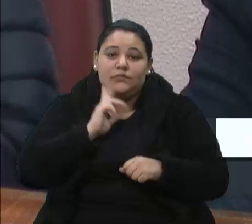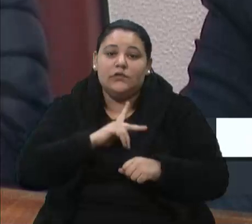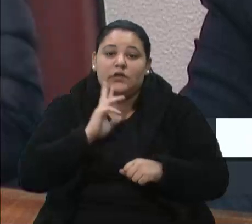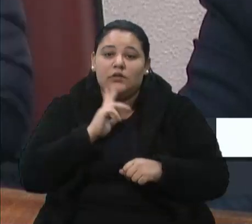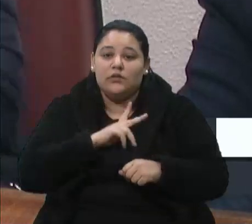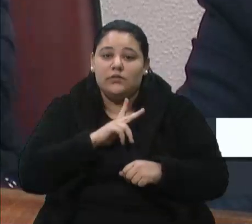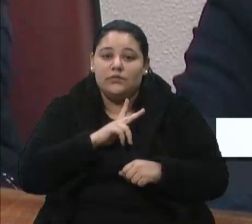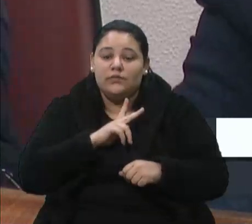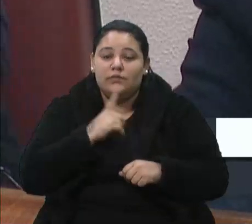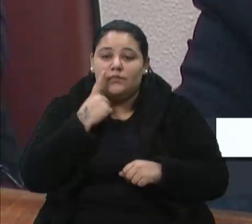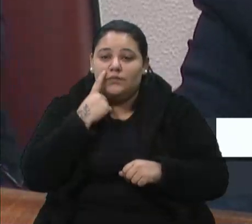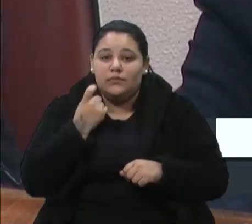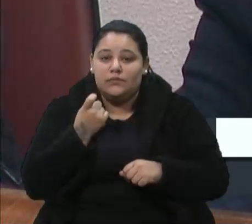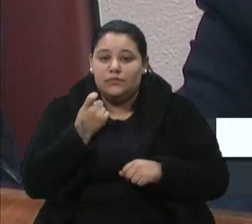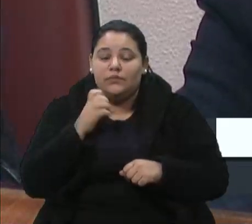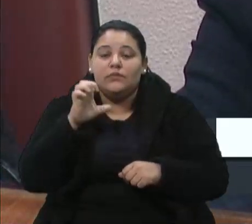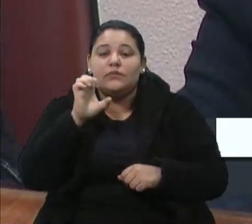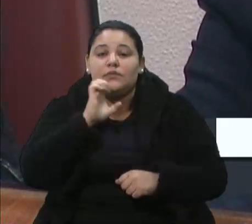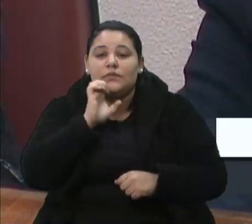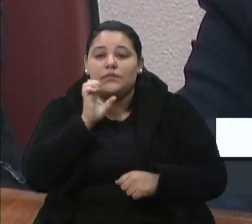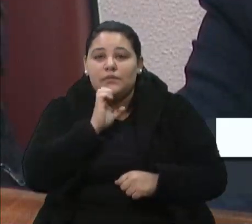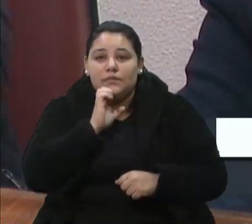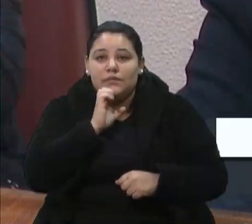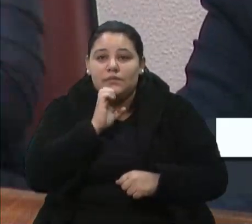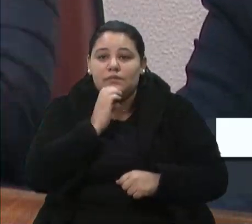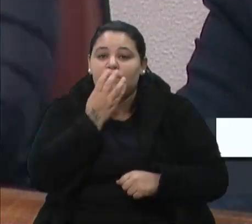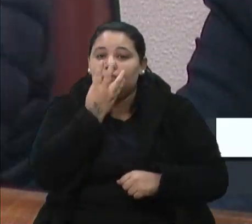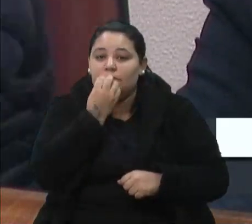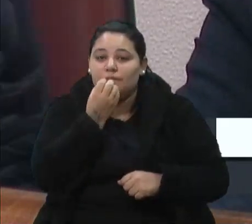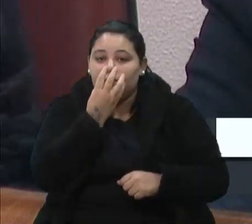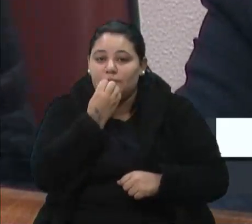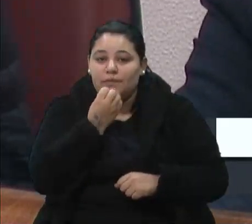Oliveira, Rose Frigeri, Estela Baladim e Camilles.